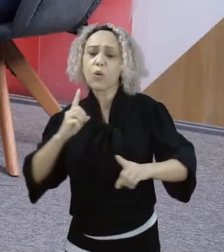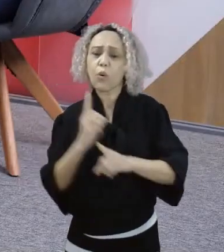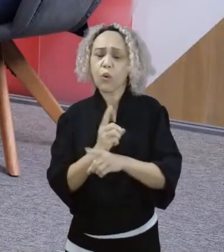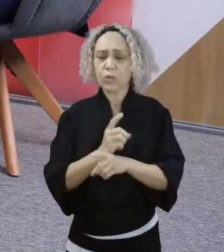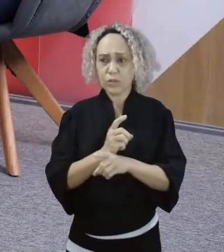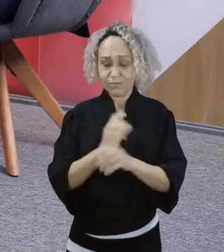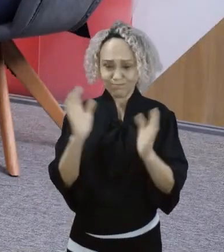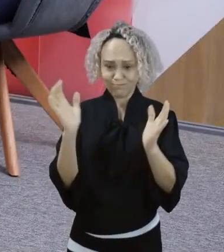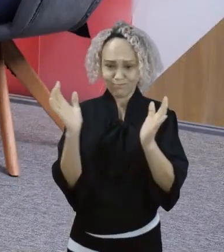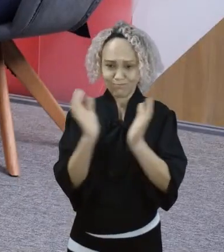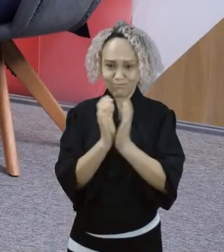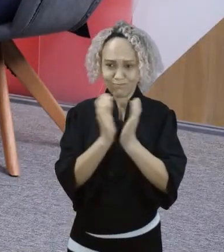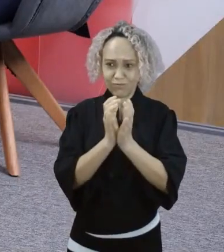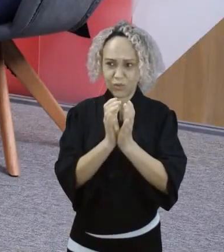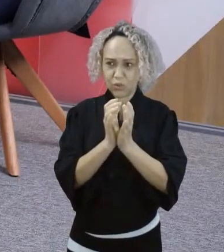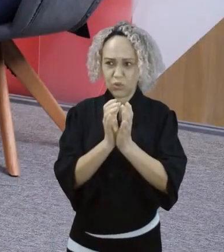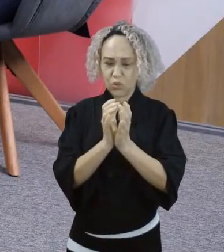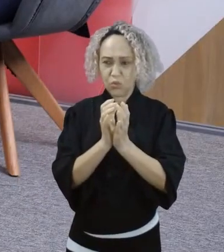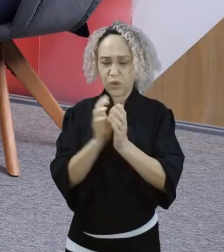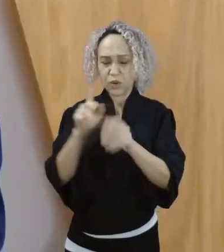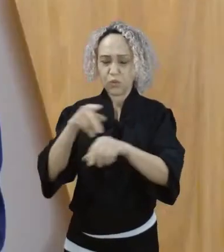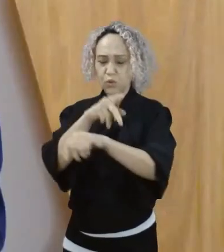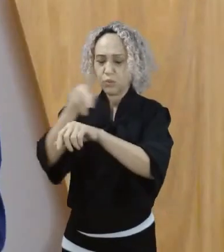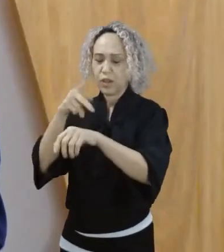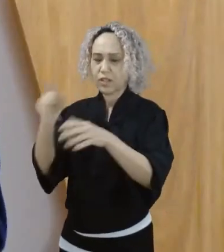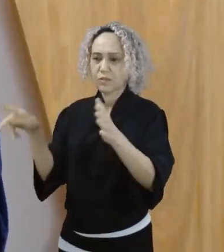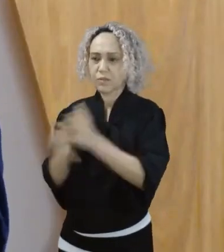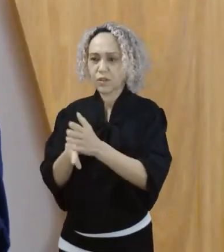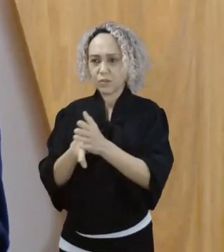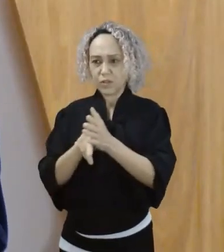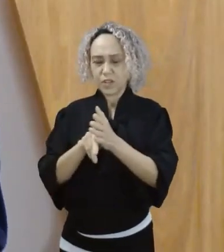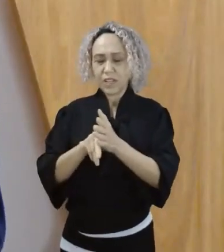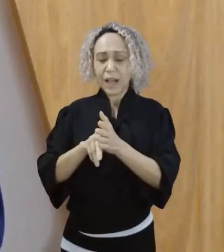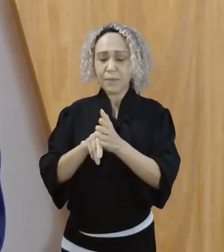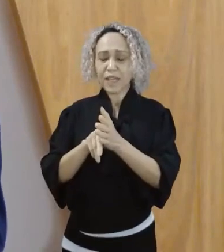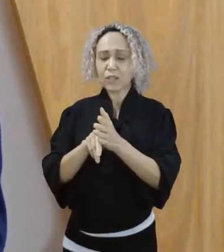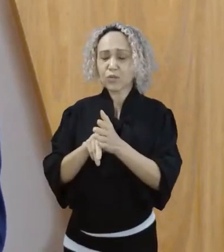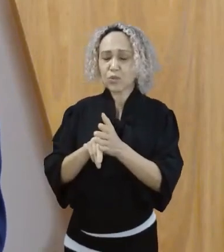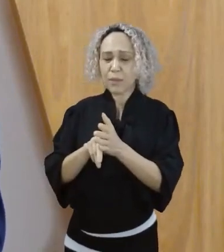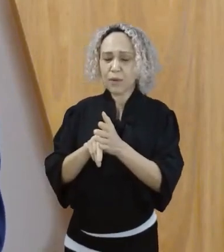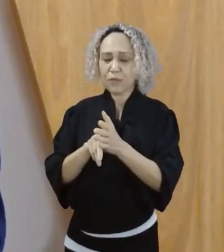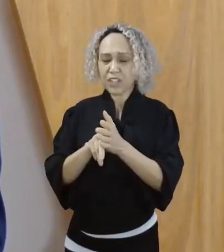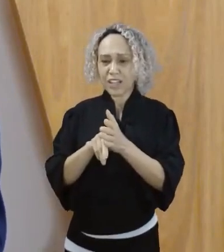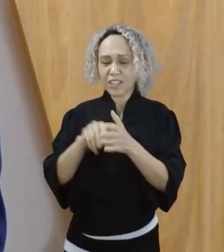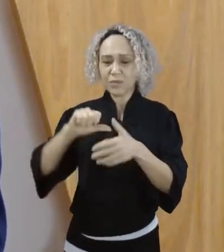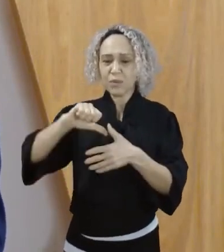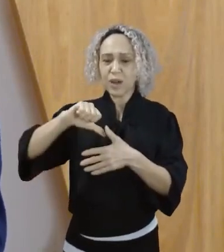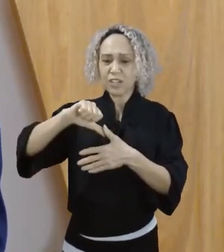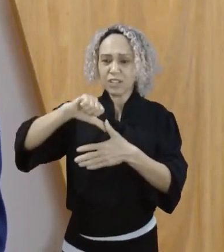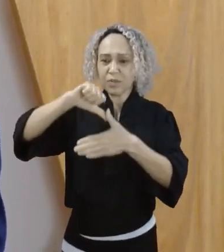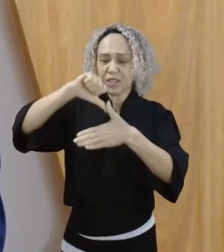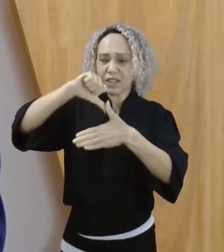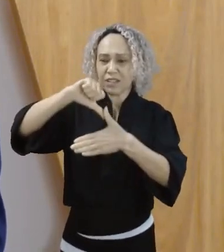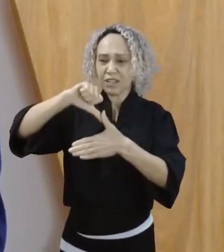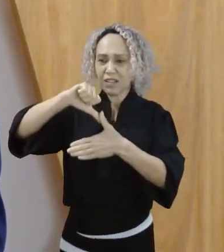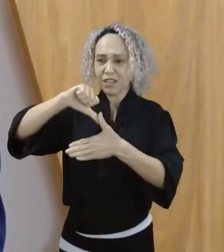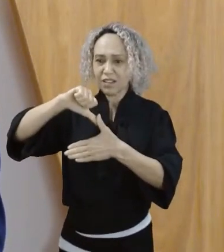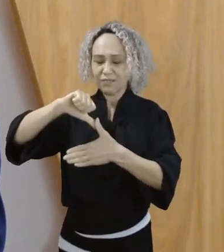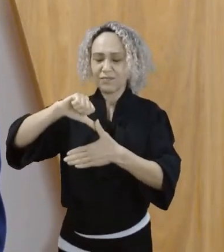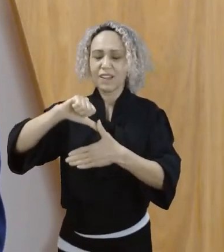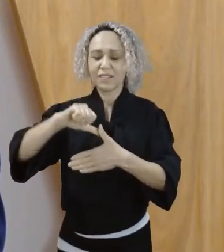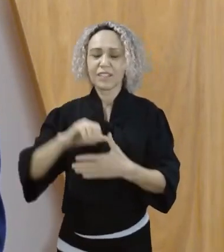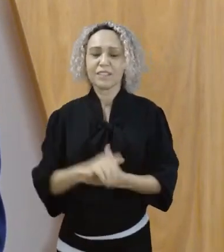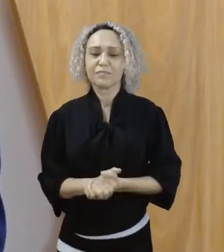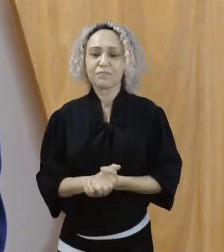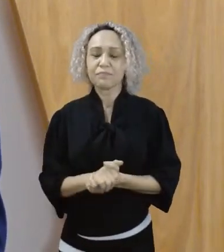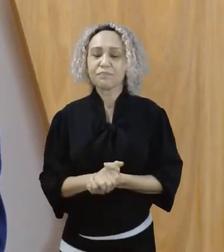a Cúpula do Mercosul é a retomada né de mais uma frente de participação social nos eventos